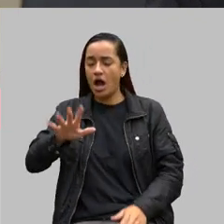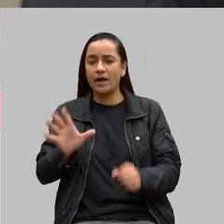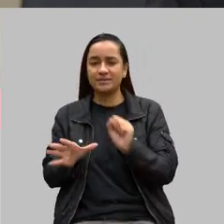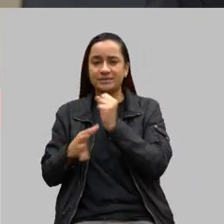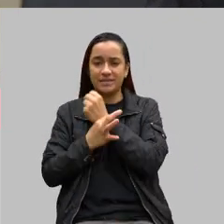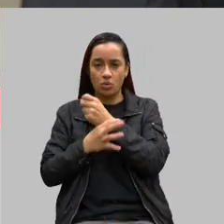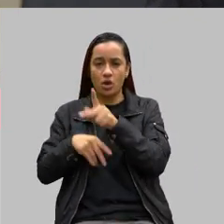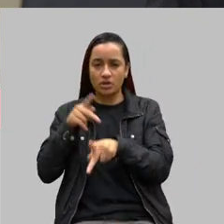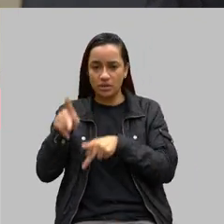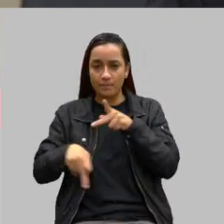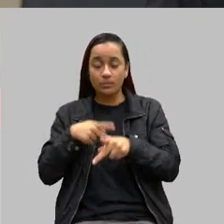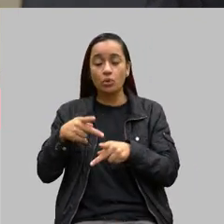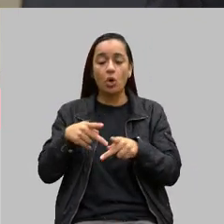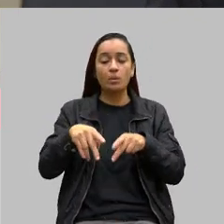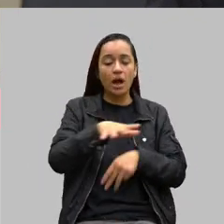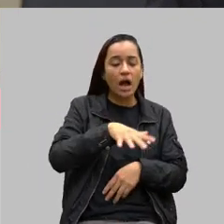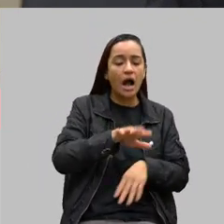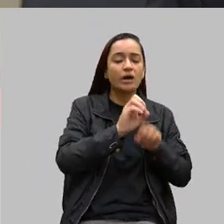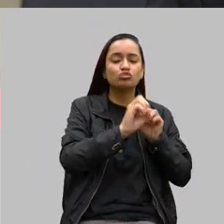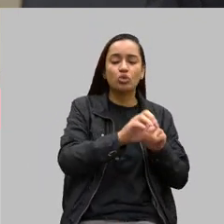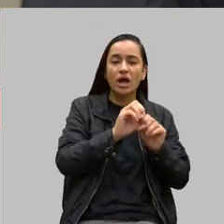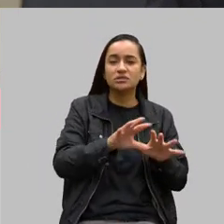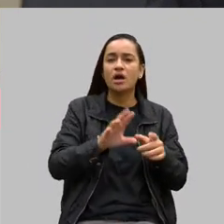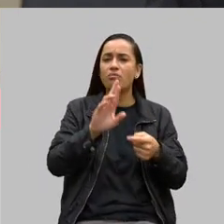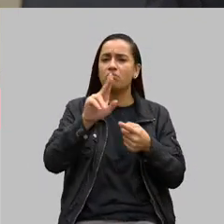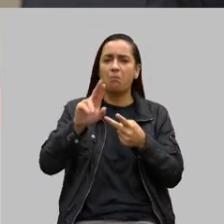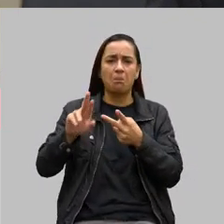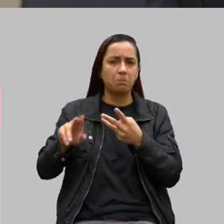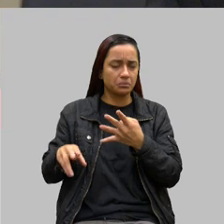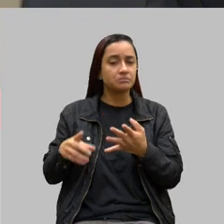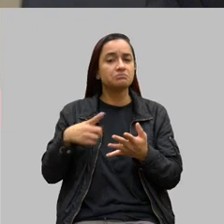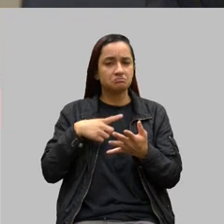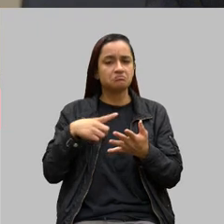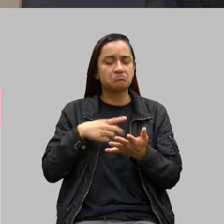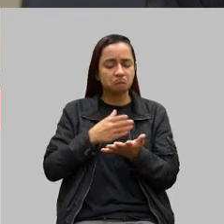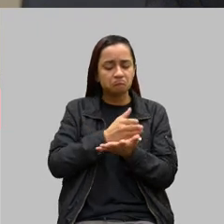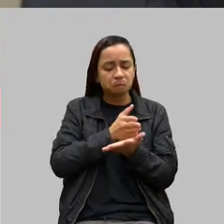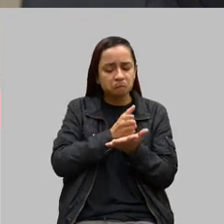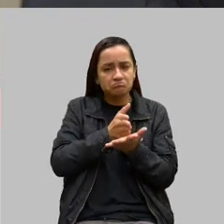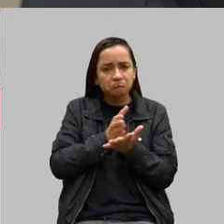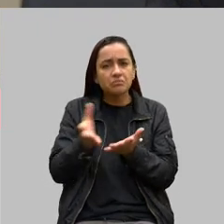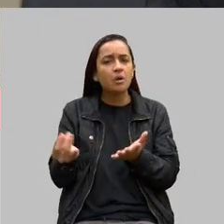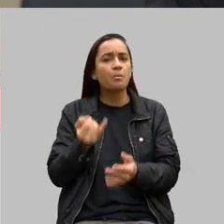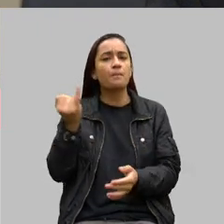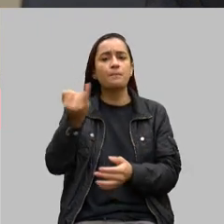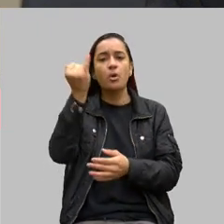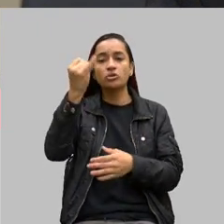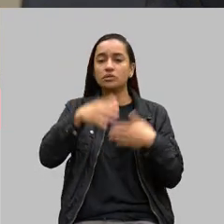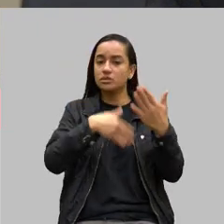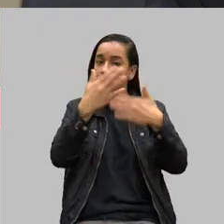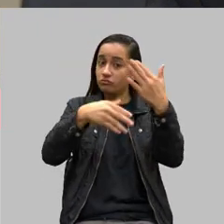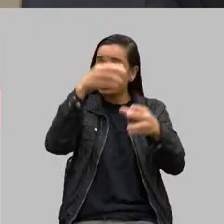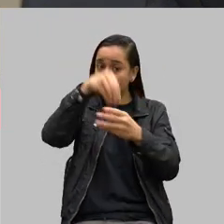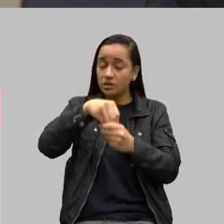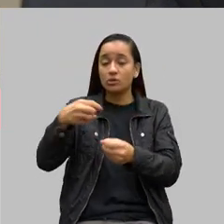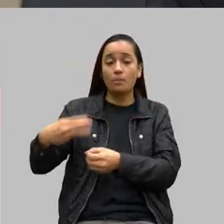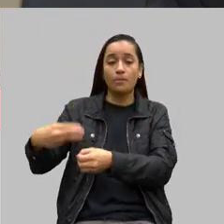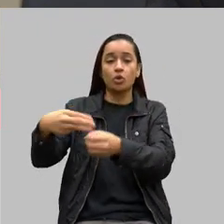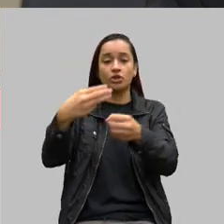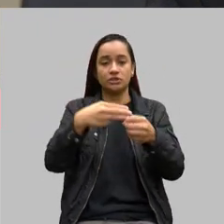Educação então é uma uma vertente muito importante que tem e que tem sido desenvolvido em vários municípios do nosso